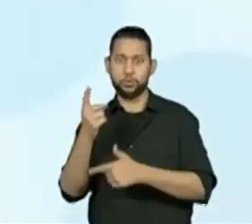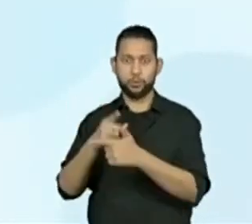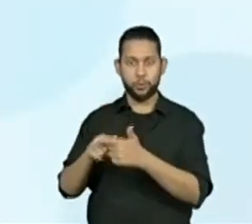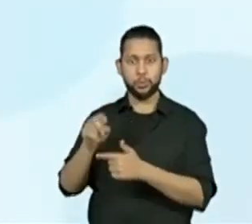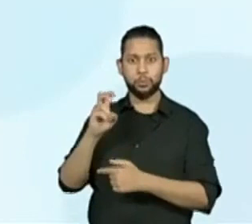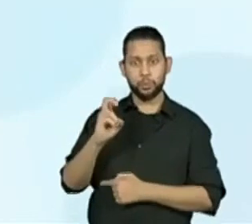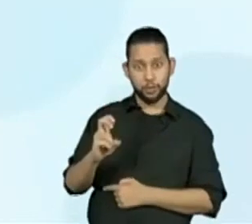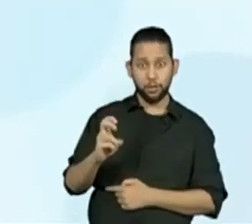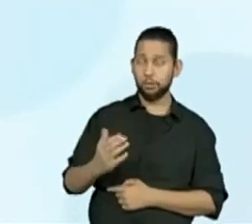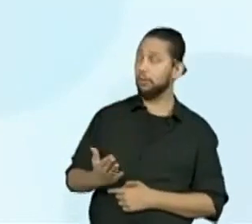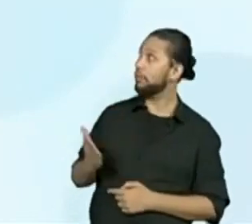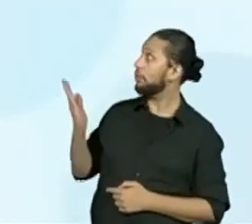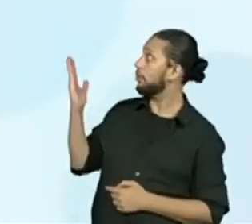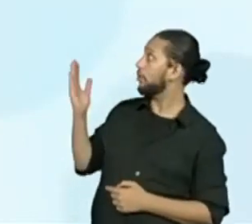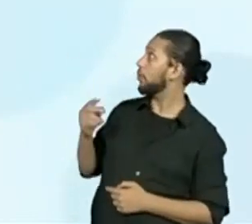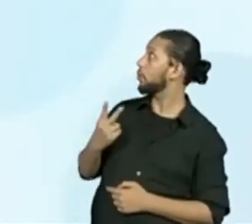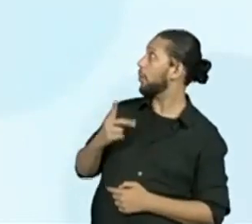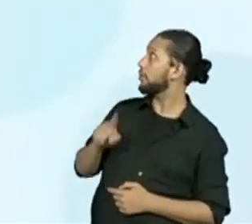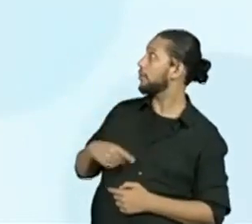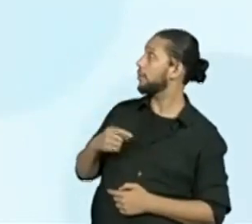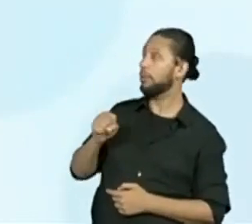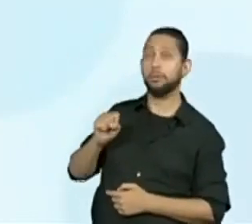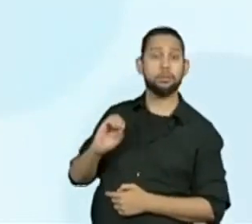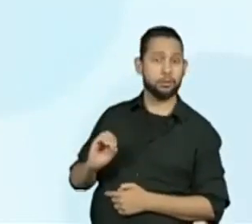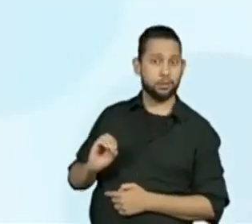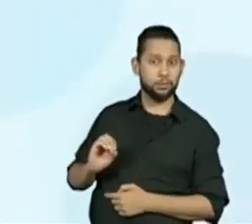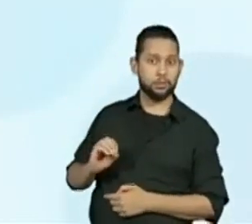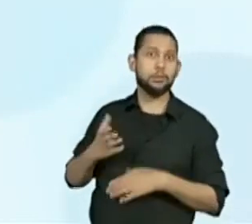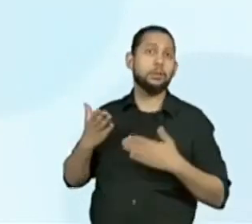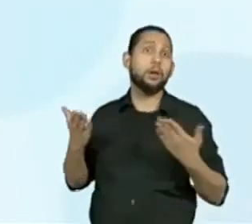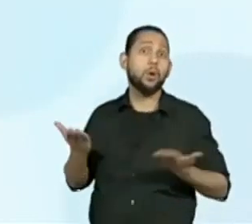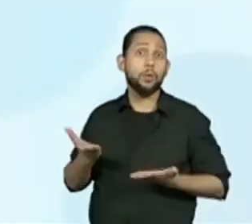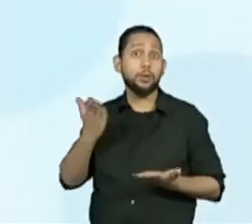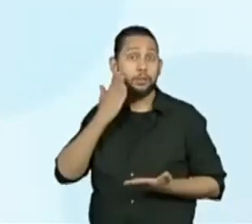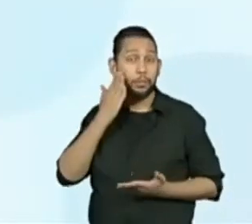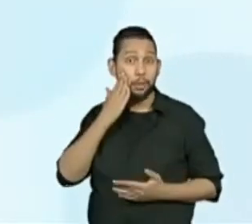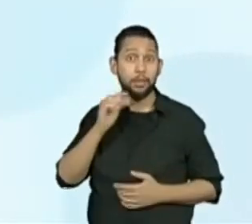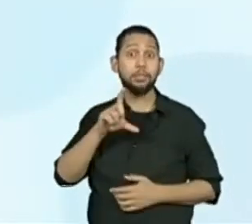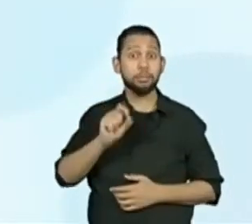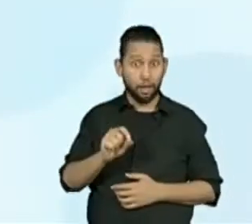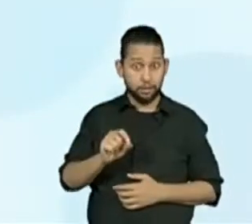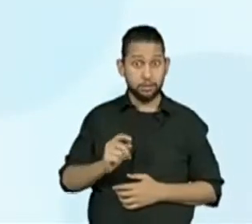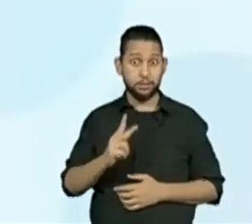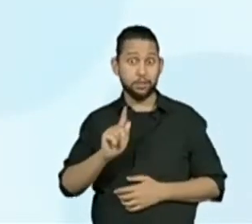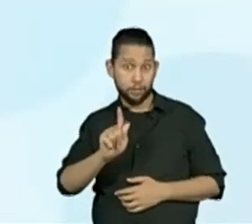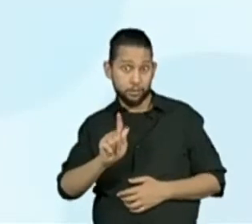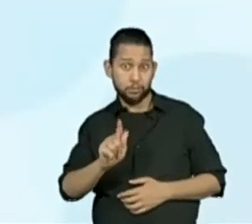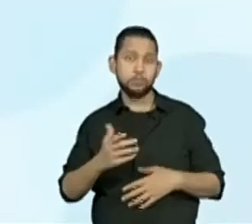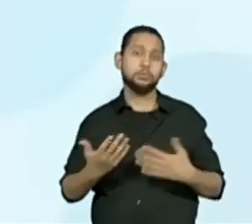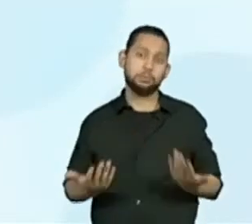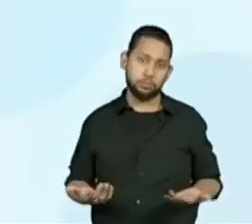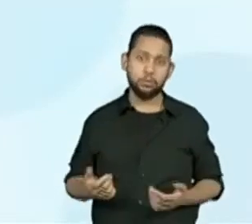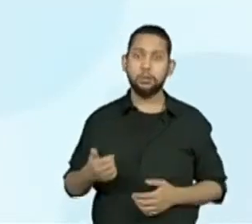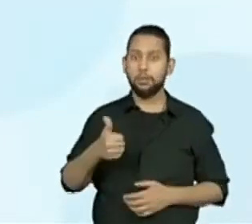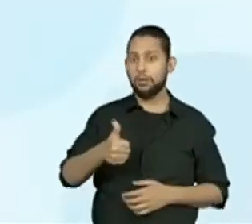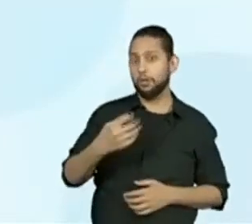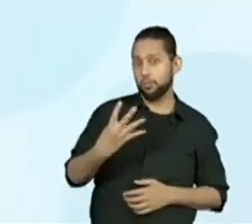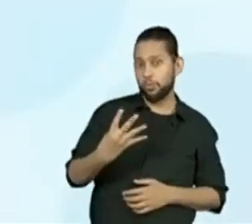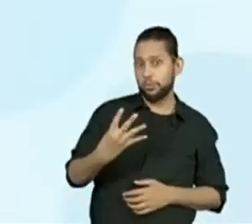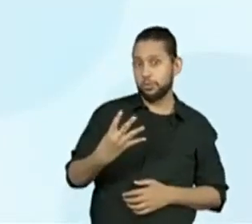e para descobrir o preço de 10 Kg de abóbora basta multiplicar